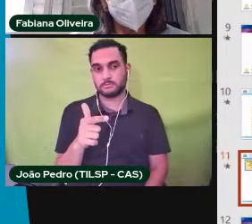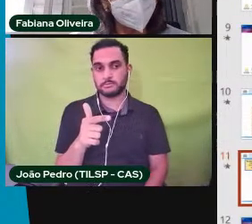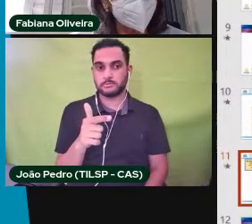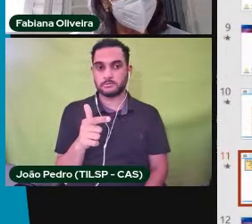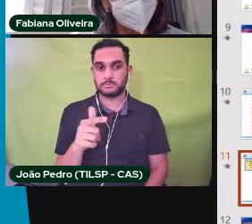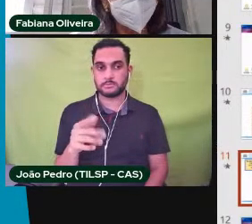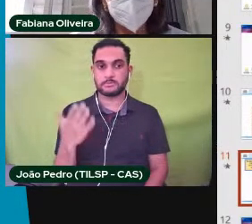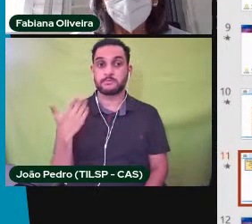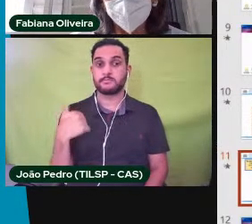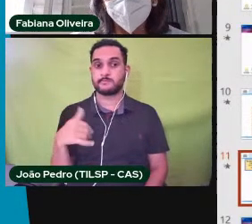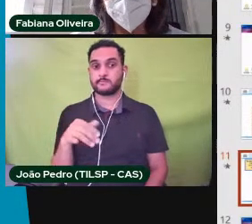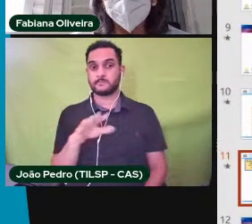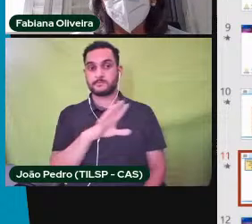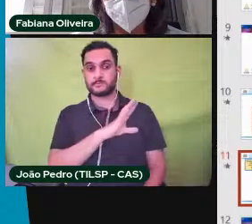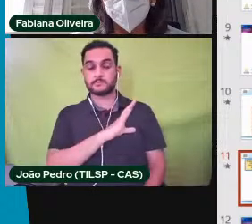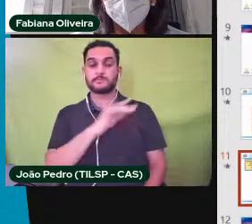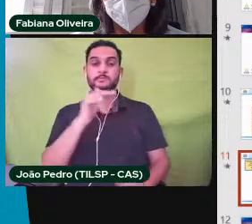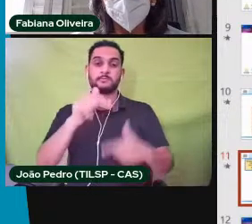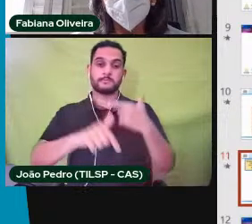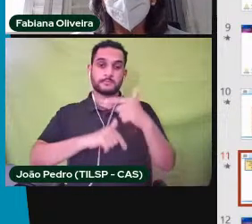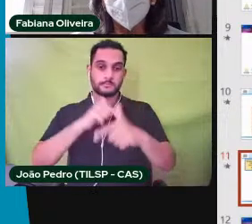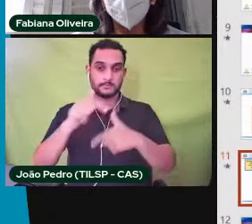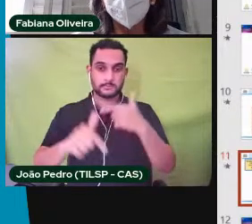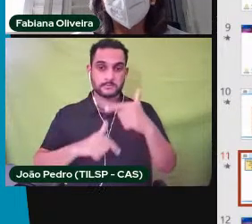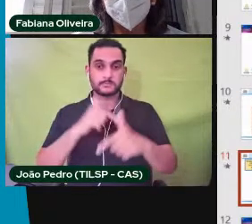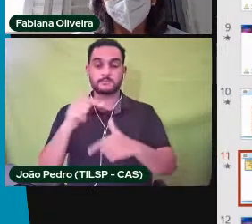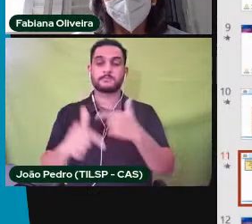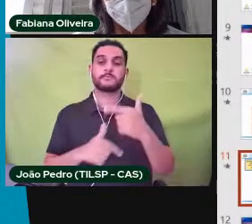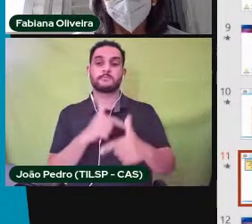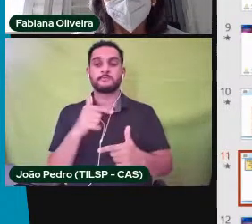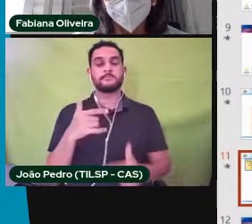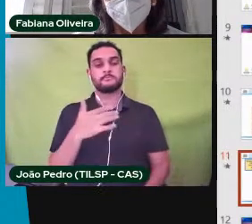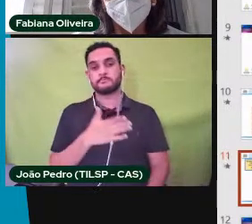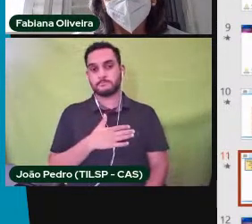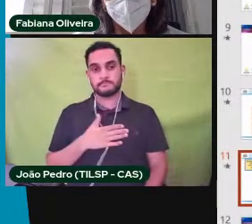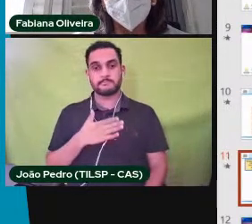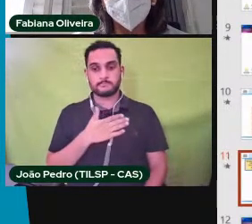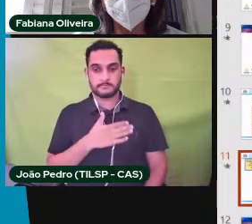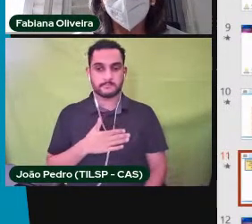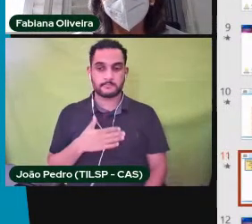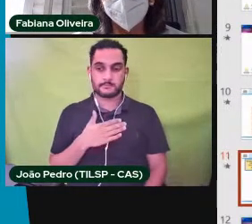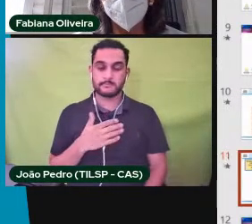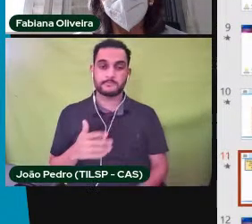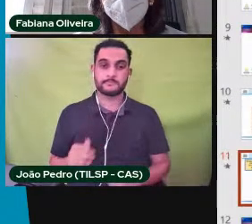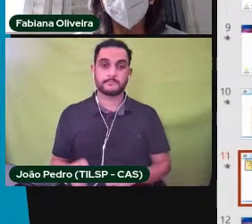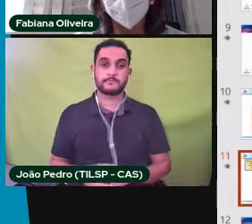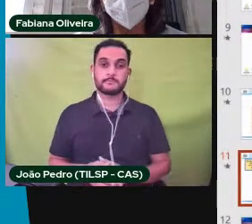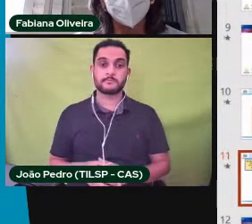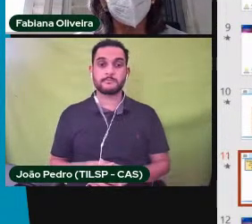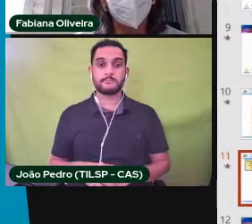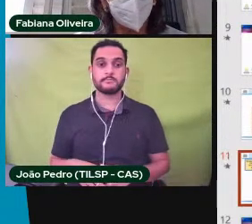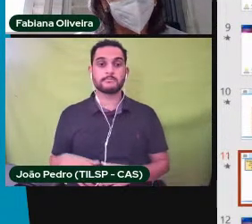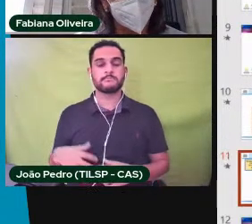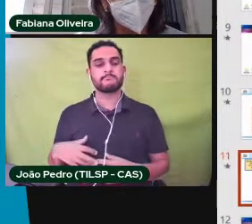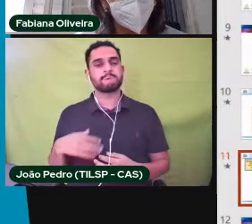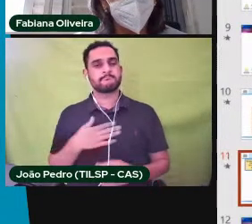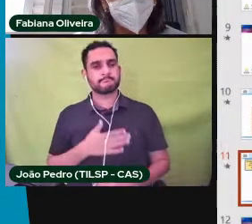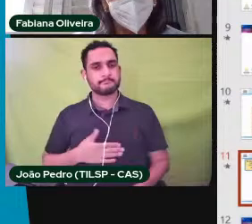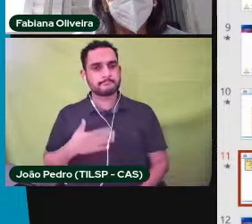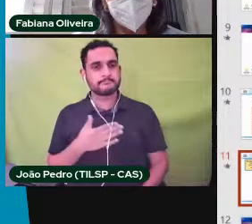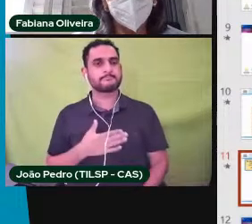onde nós trabalhamos e atuamos com muito prazer, com a satisfação de podermos